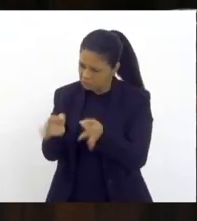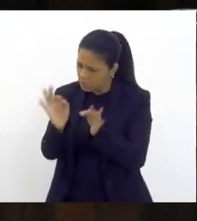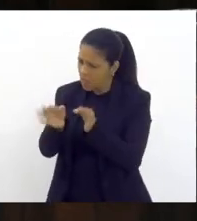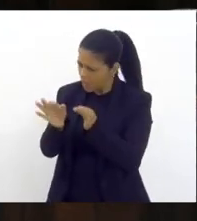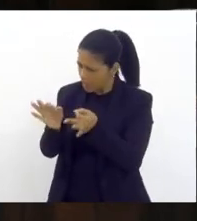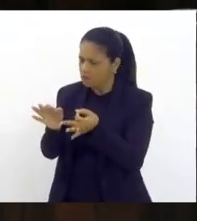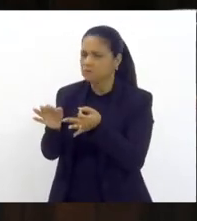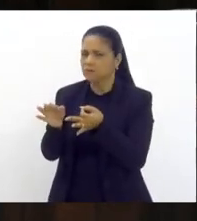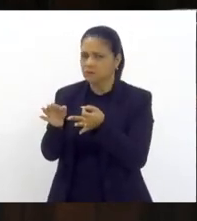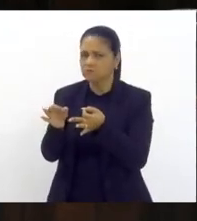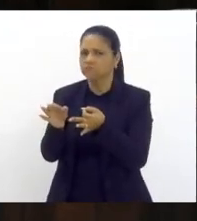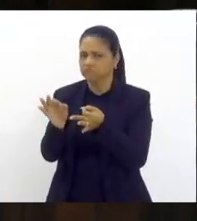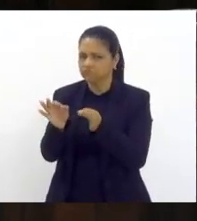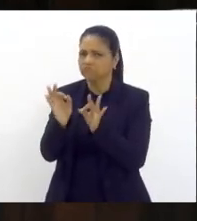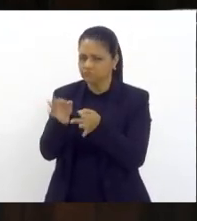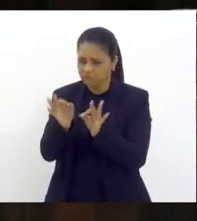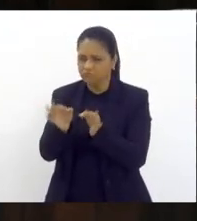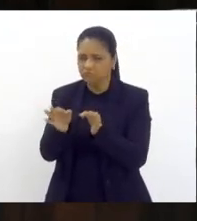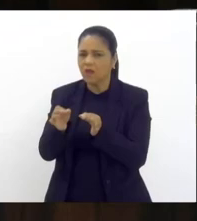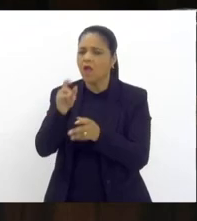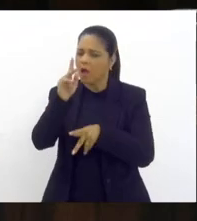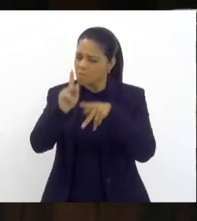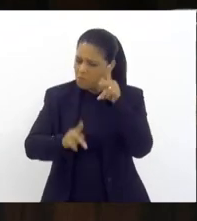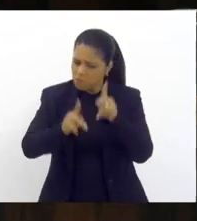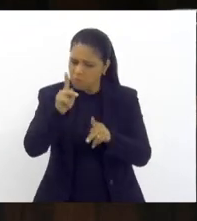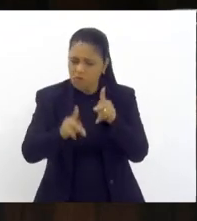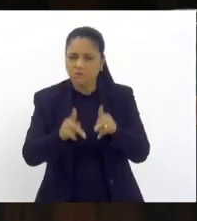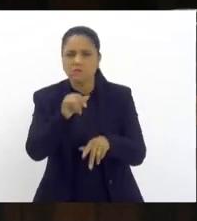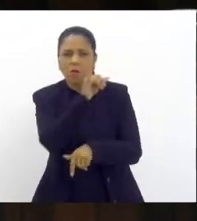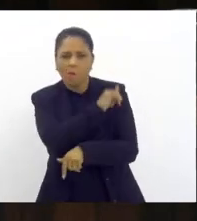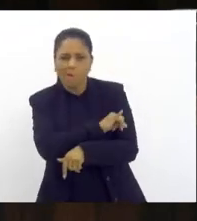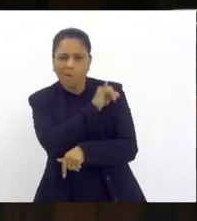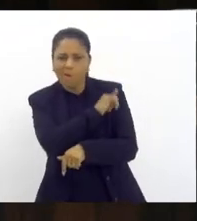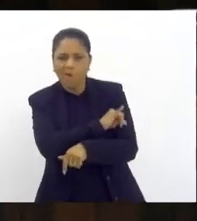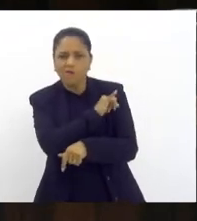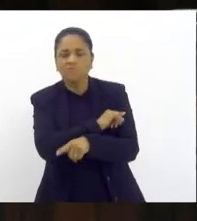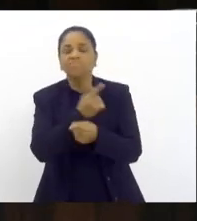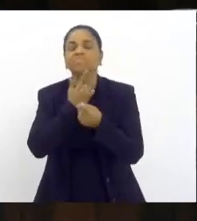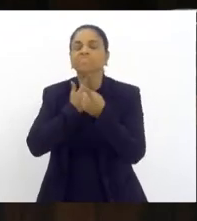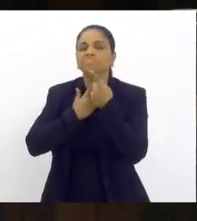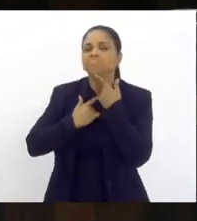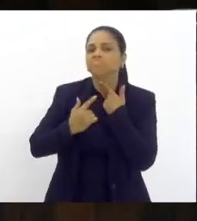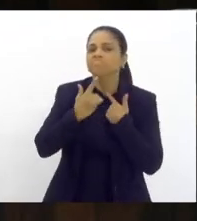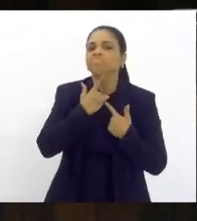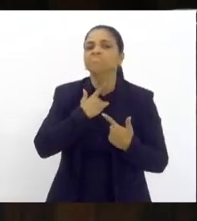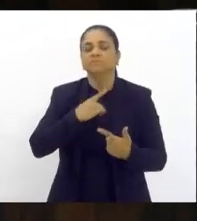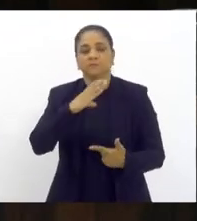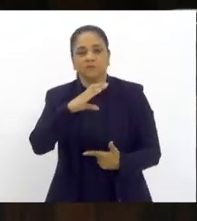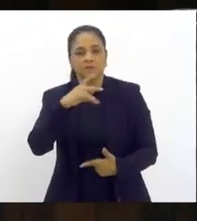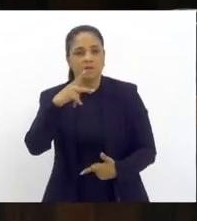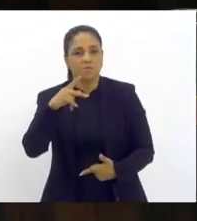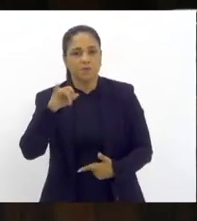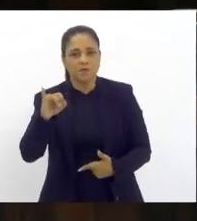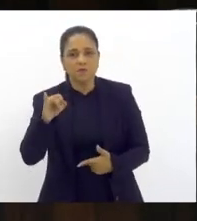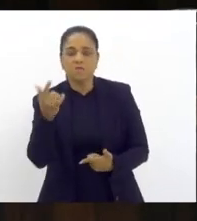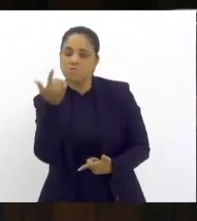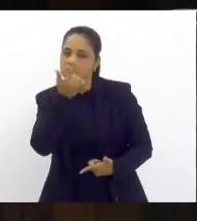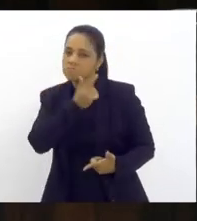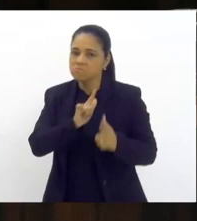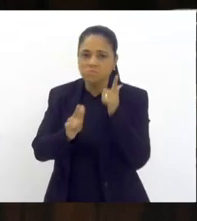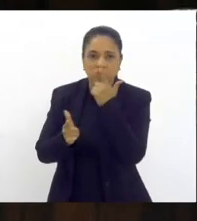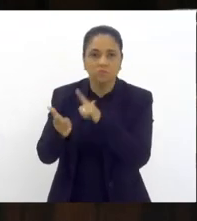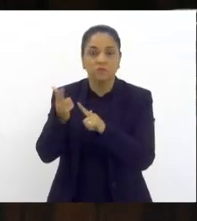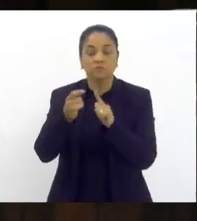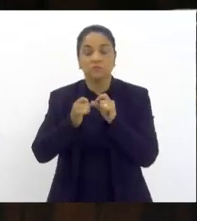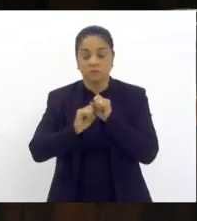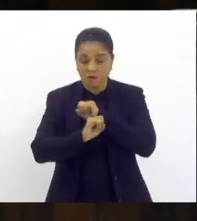certeza que a população do Estado do Rio de Janeiro anseia por uma CPI que dê conta de esclarecer por